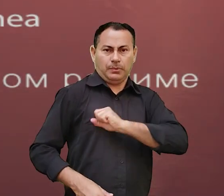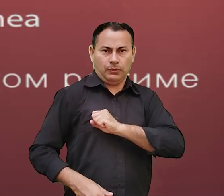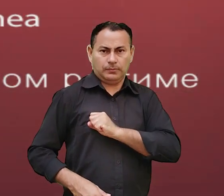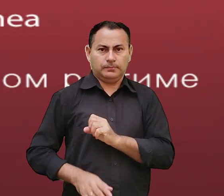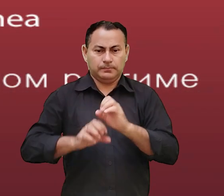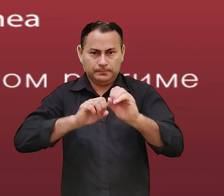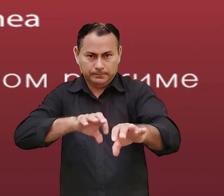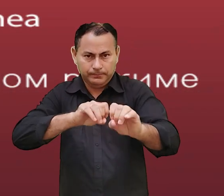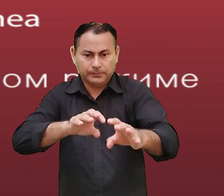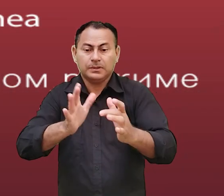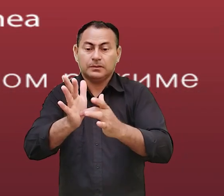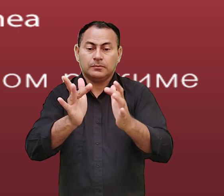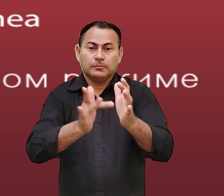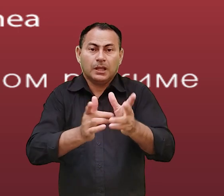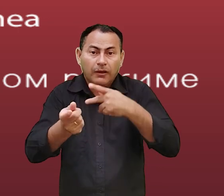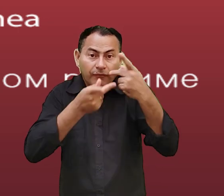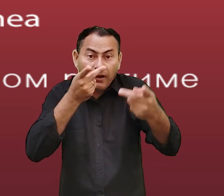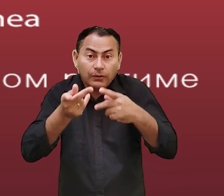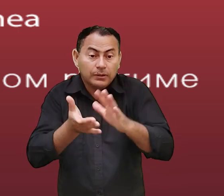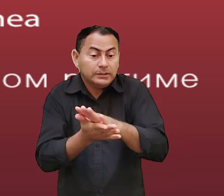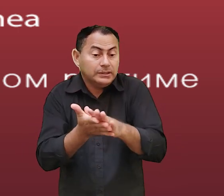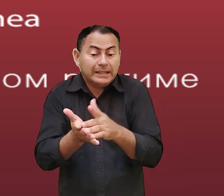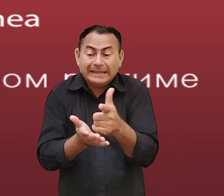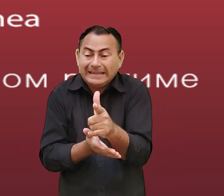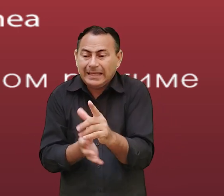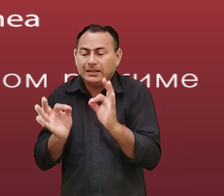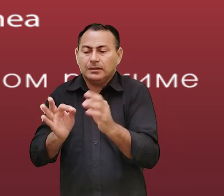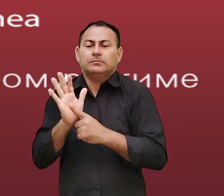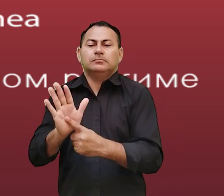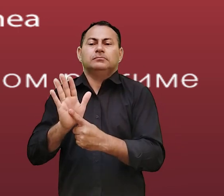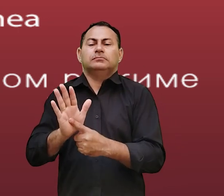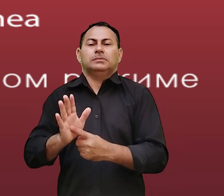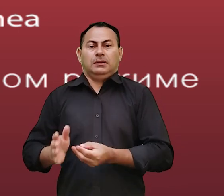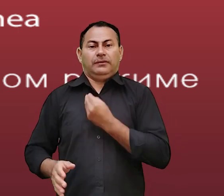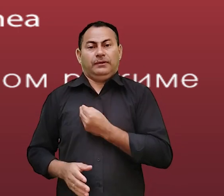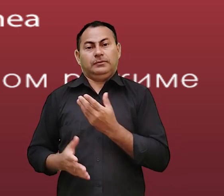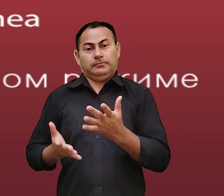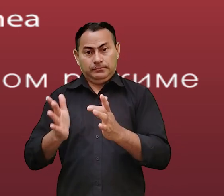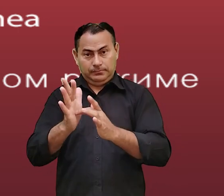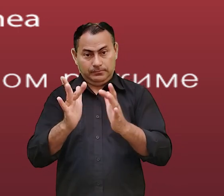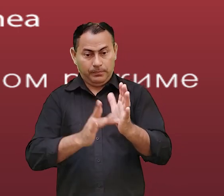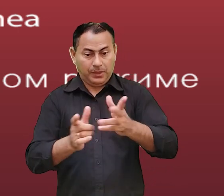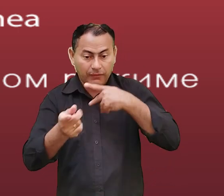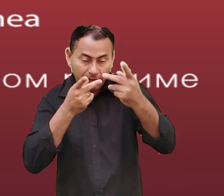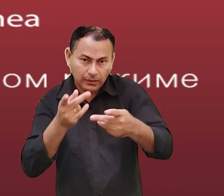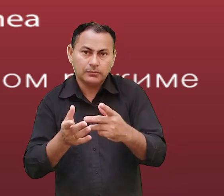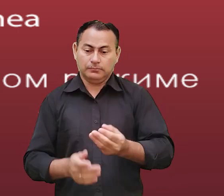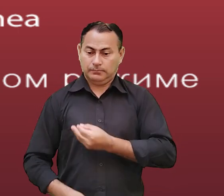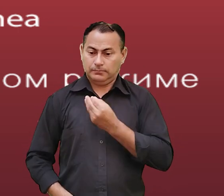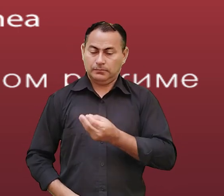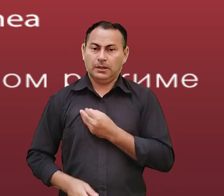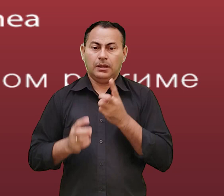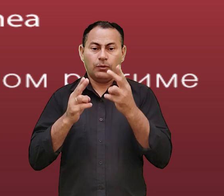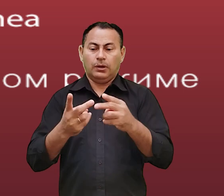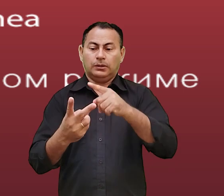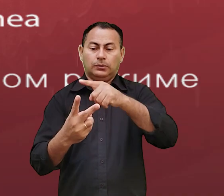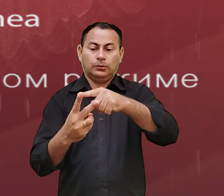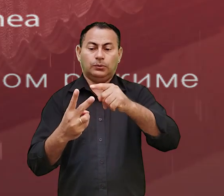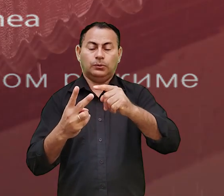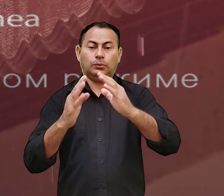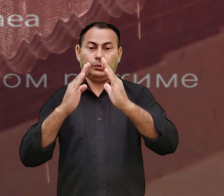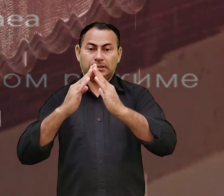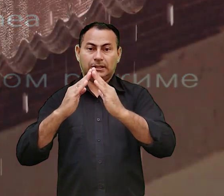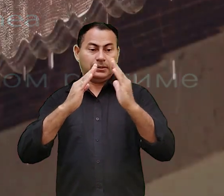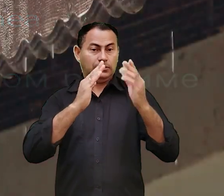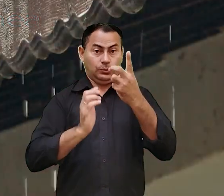Em seus ensinamentos, ele afirmou que ninguém está imune às tempestades da vida. Jesus disse que a vida é como duas